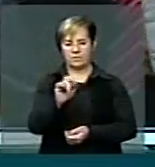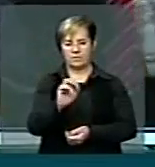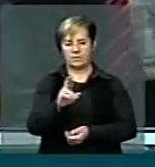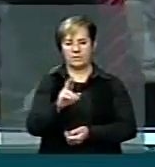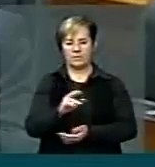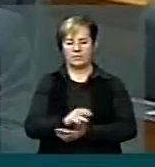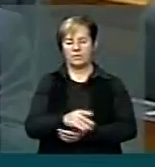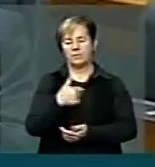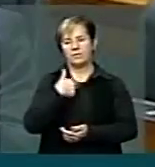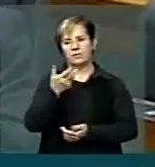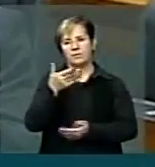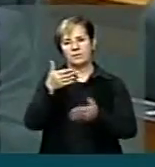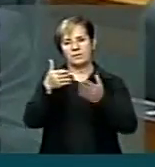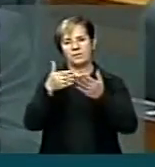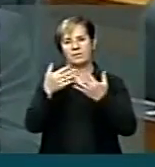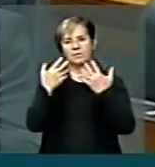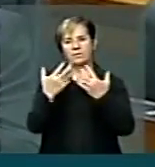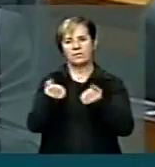Eu queria dar como lido